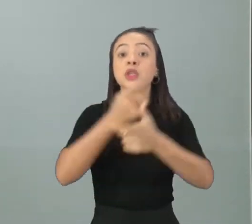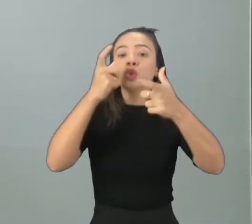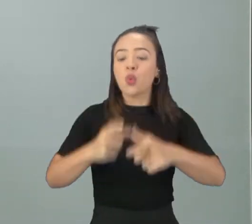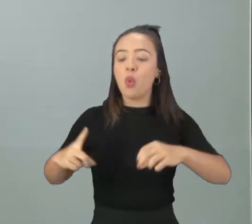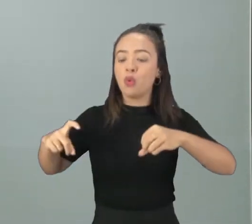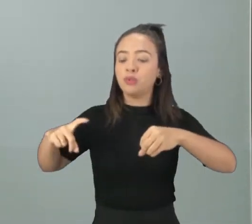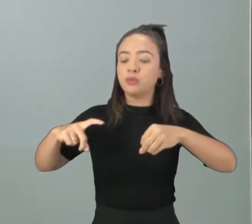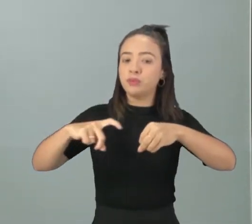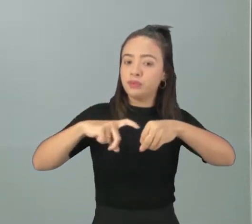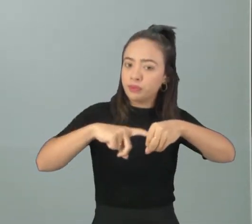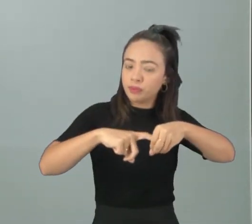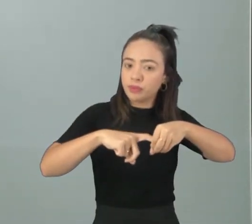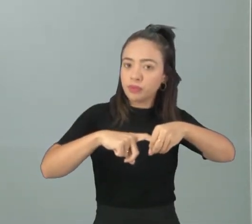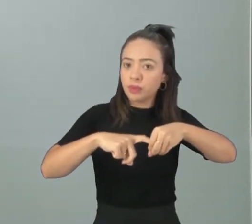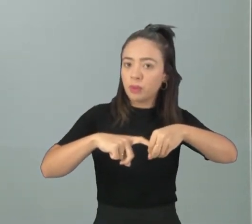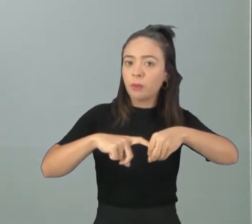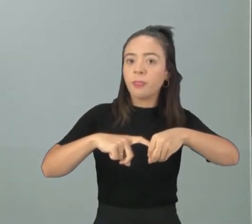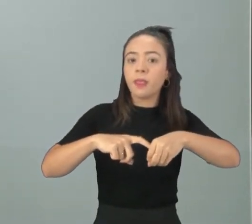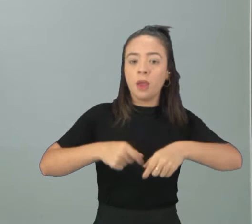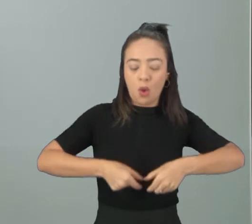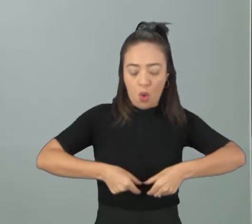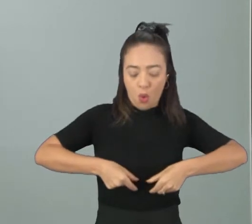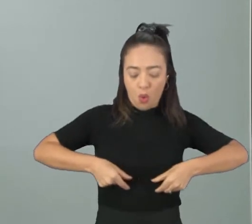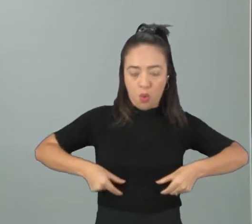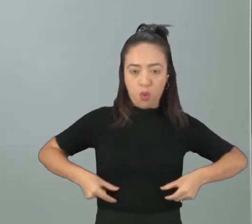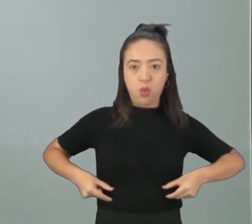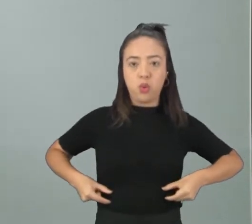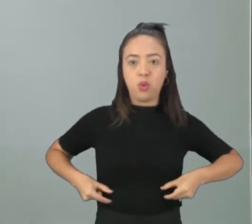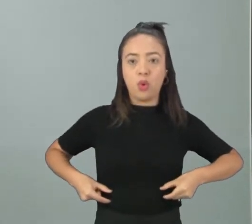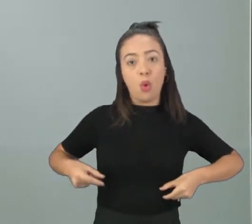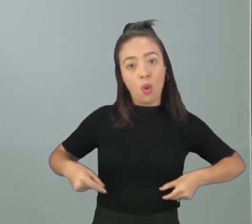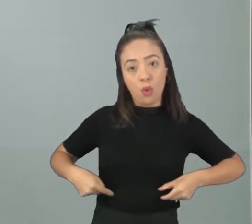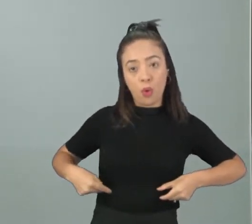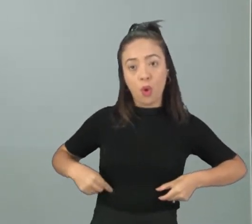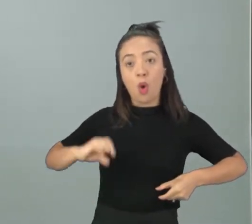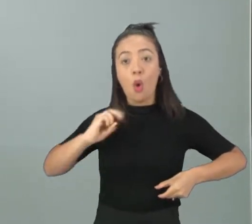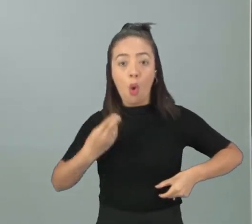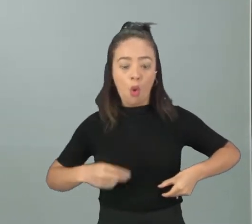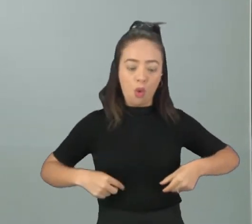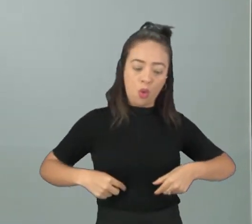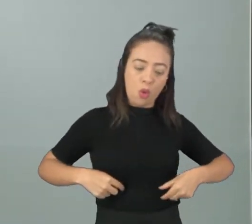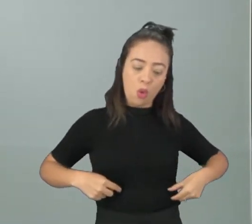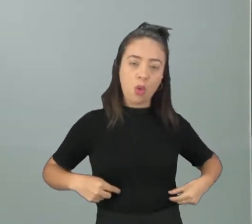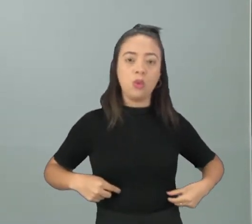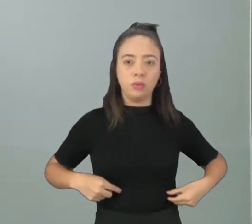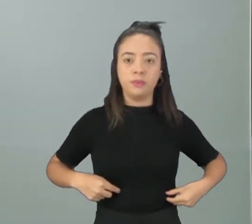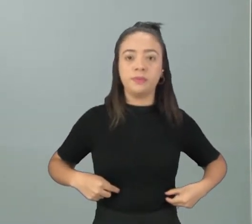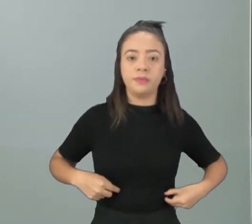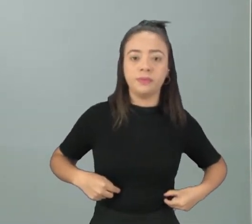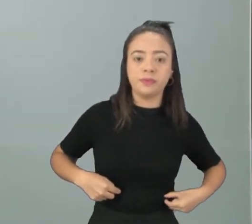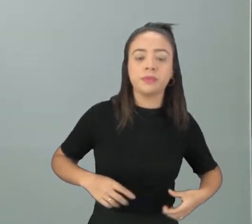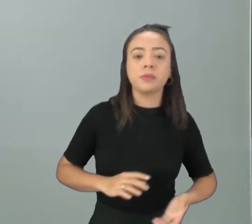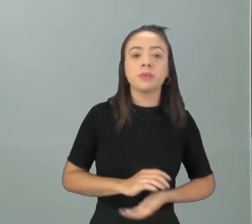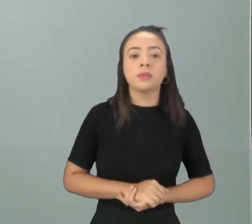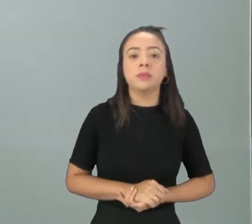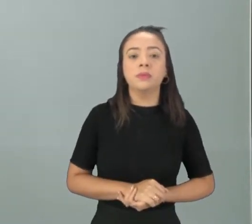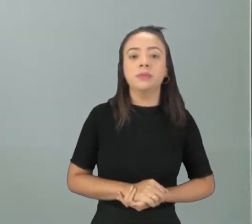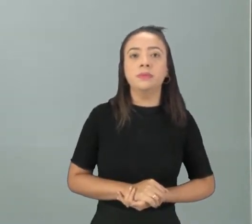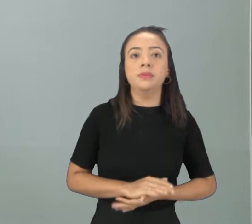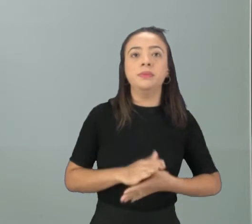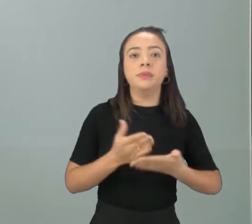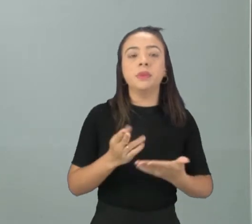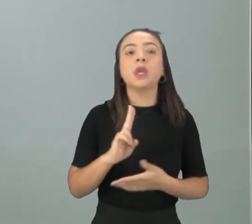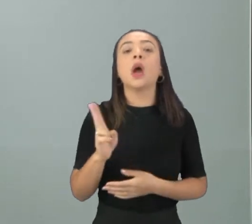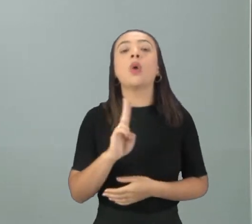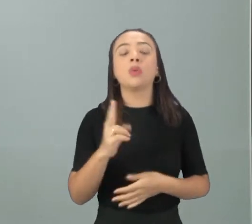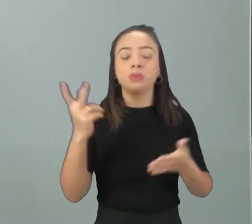vai acontecer em uma das tubas uterinas, tá? Ou em ambas ao mesmo tempo, quem sabe, tá? Então, tubas uterinas